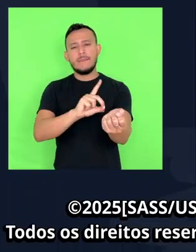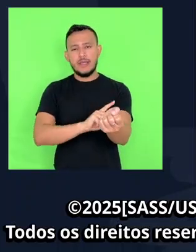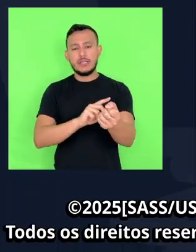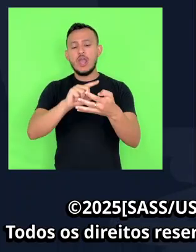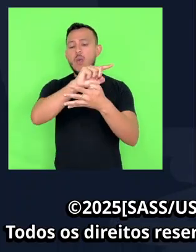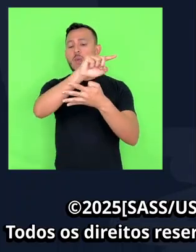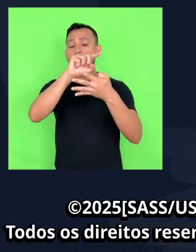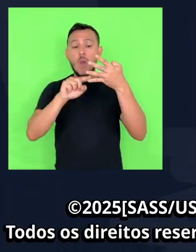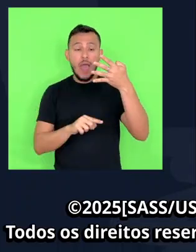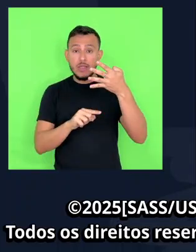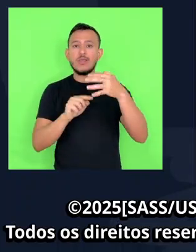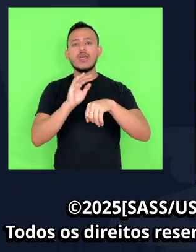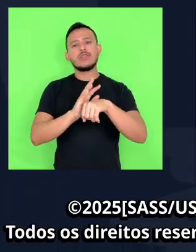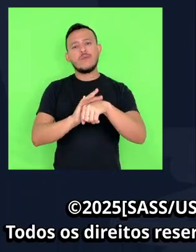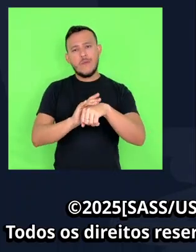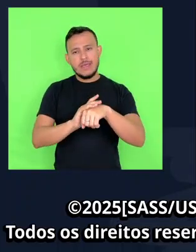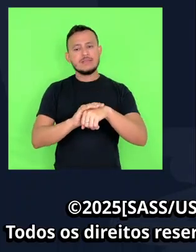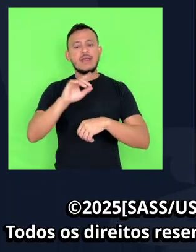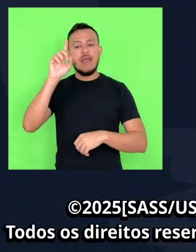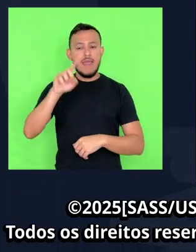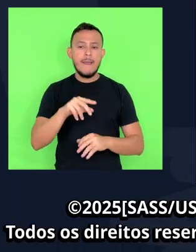4 grandes grupos que formam